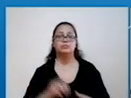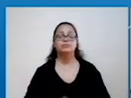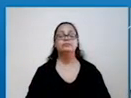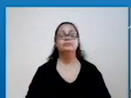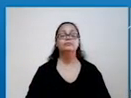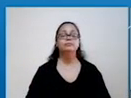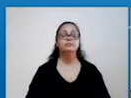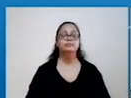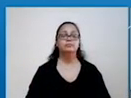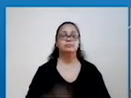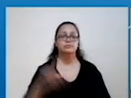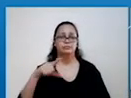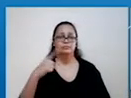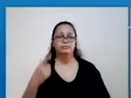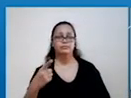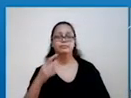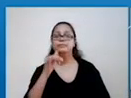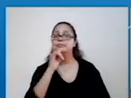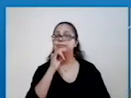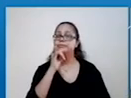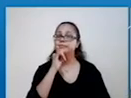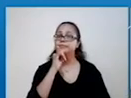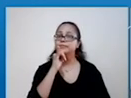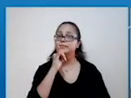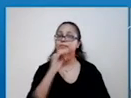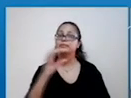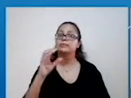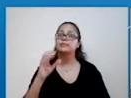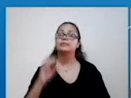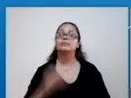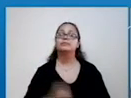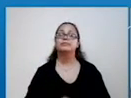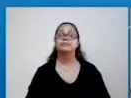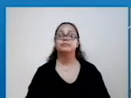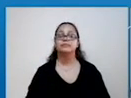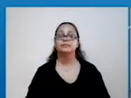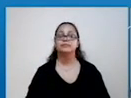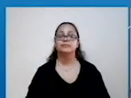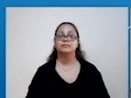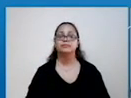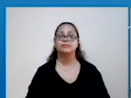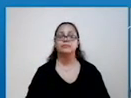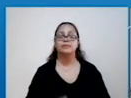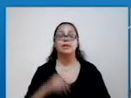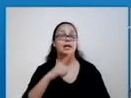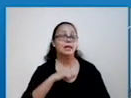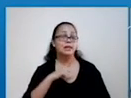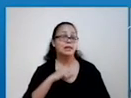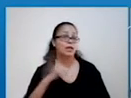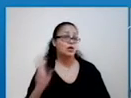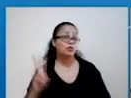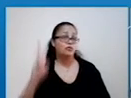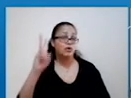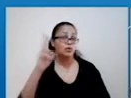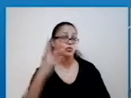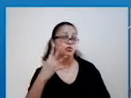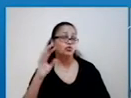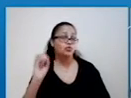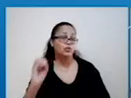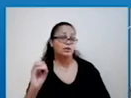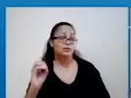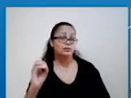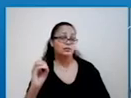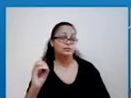Aqui um outro exemplo de isóbaro, o cálcio e o argônio. Eles têm o valor de 40, são